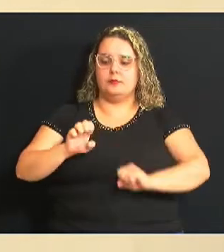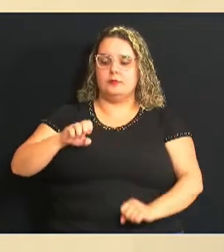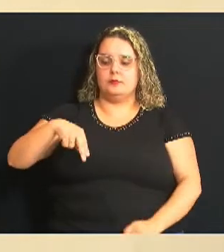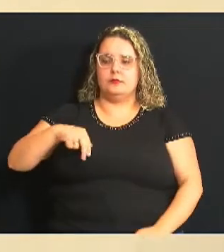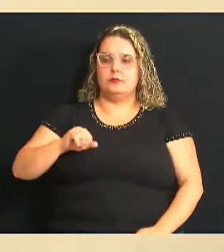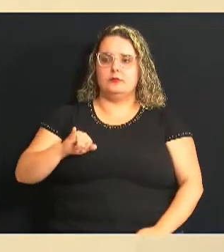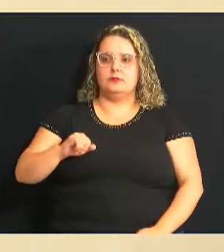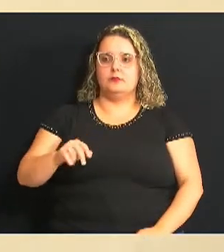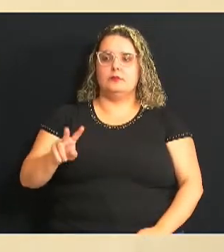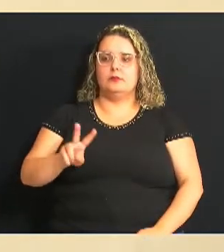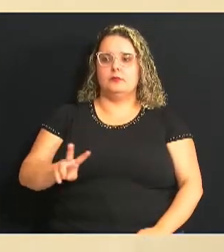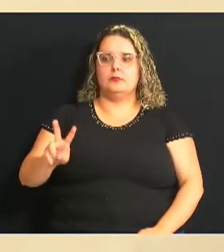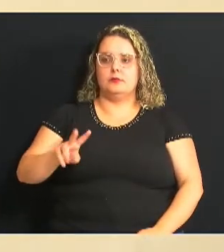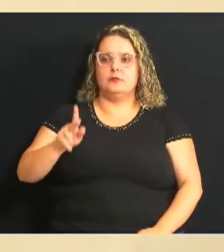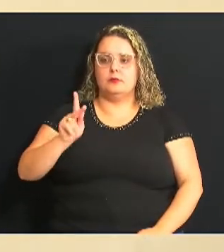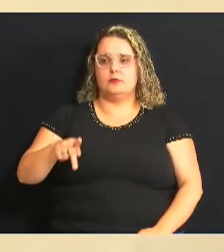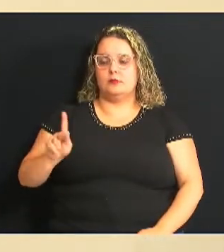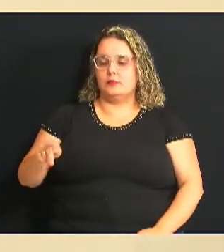professor Pancini.